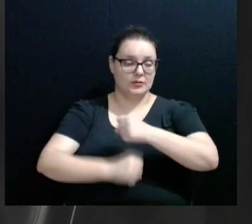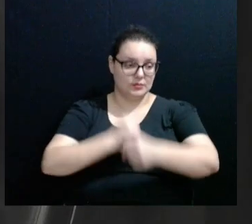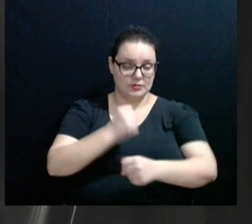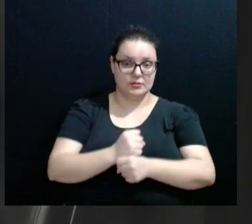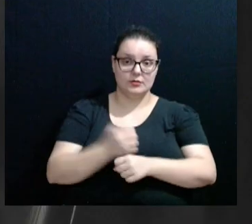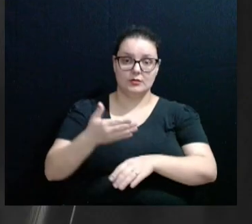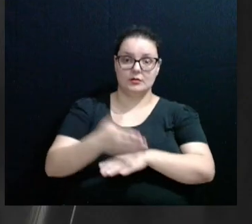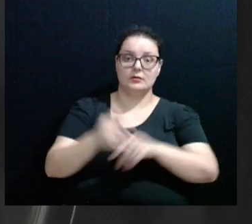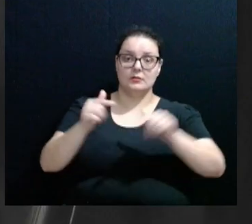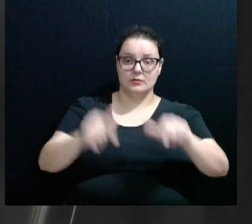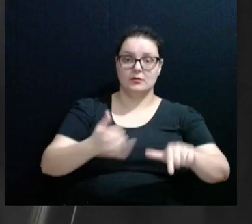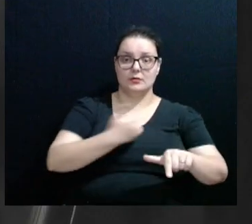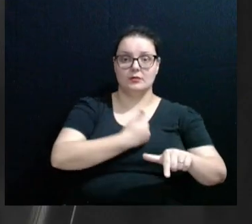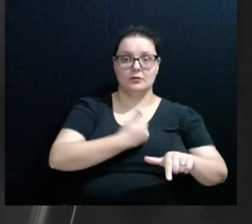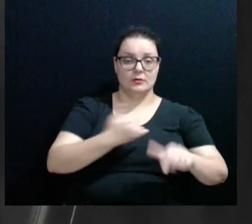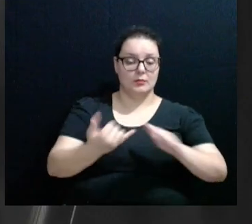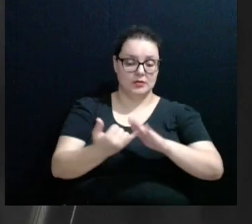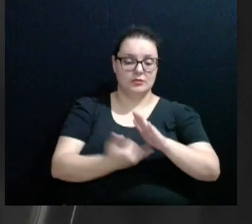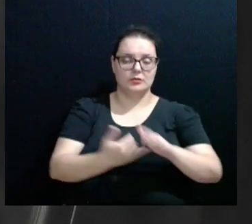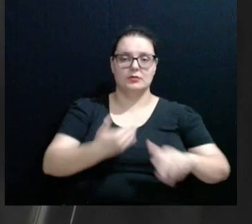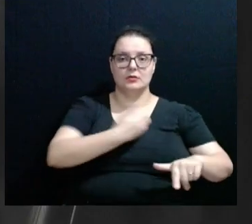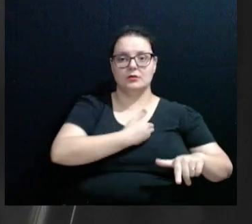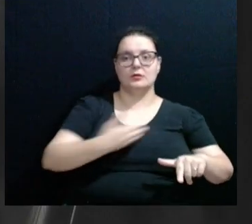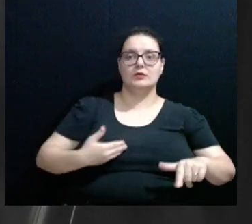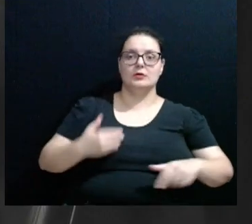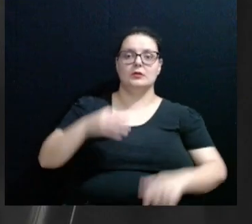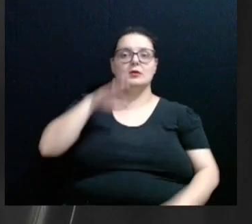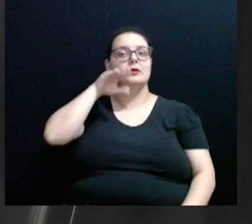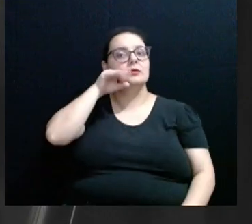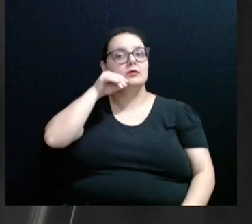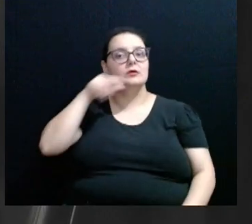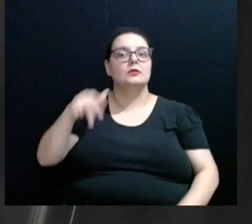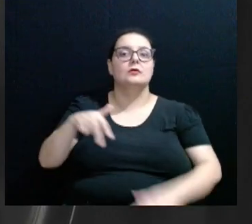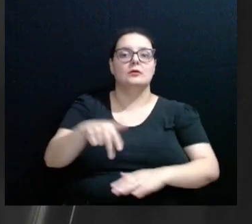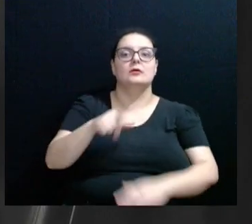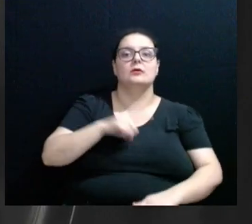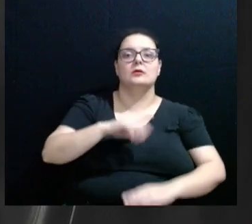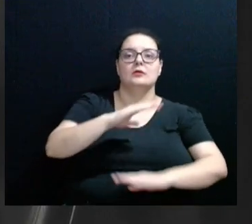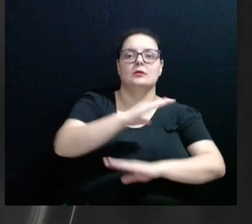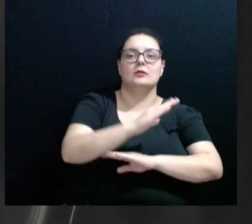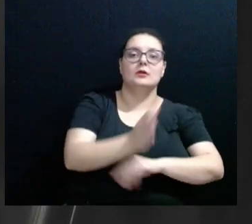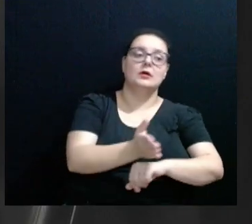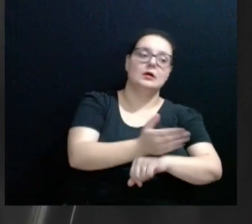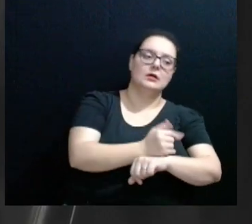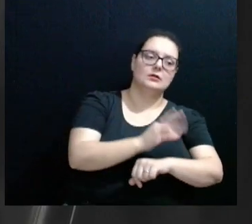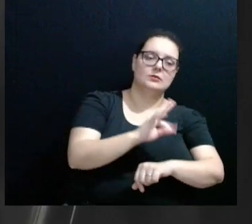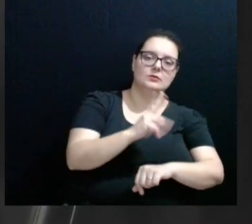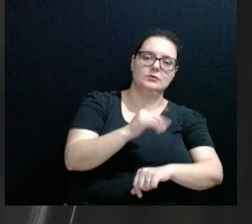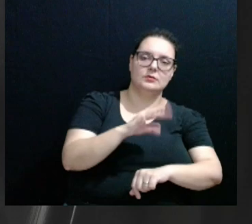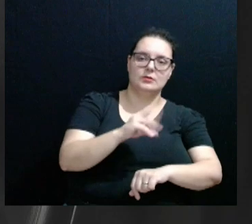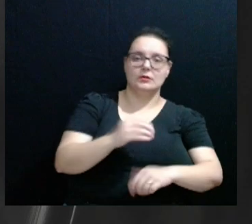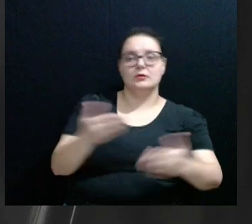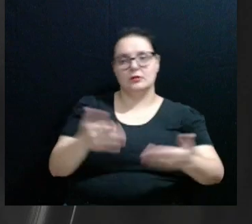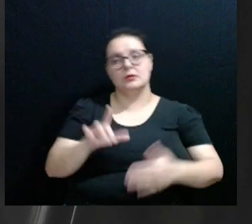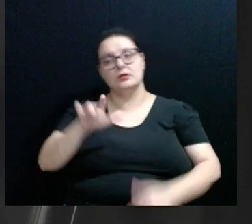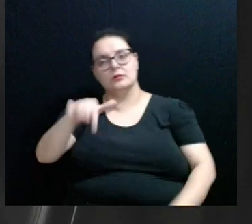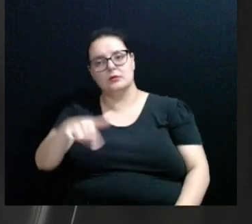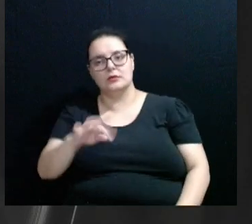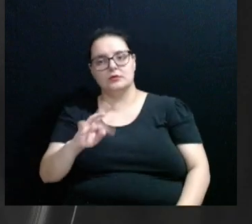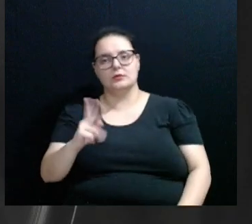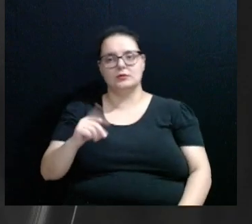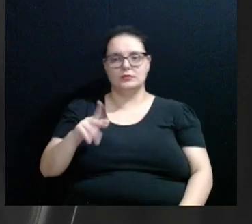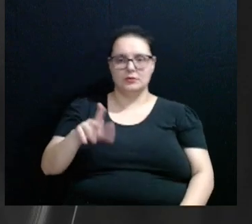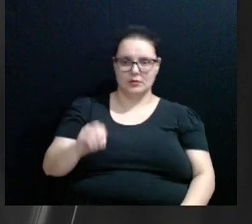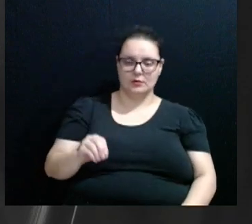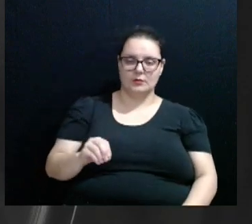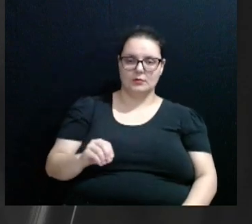pública e os funcionários de carreira falaram assim, aqui existia uma Câmara antes do Thiago e depois do Thiago. Então, quando